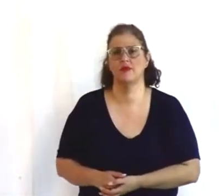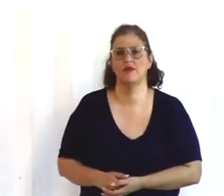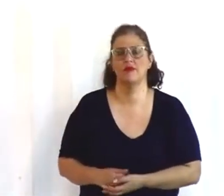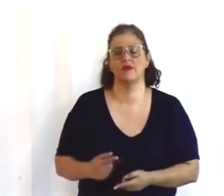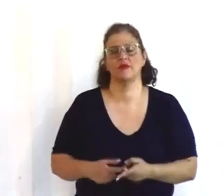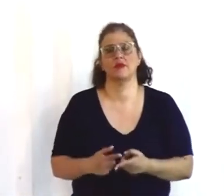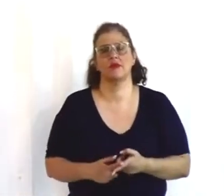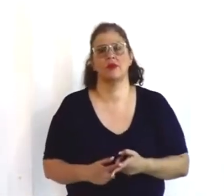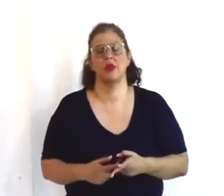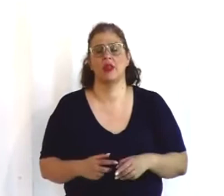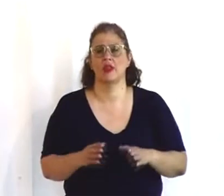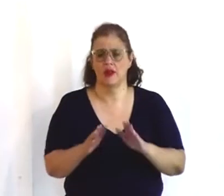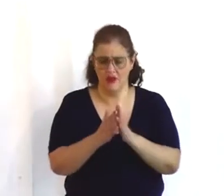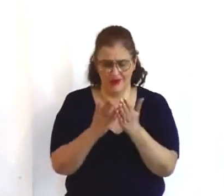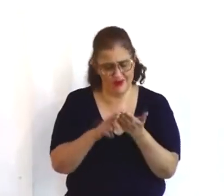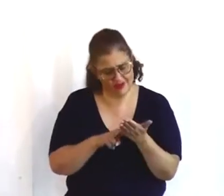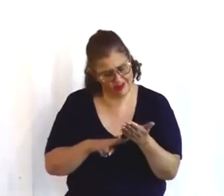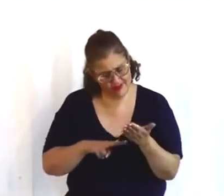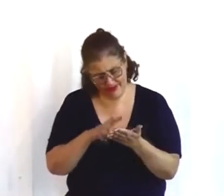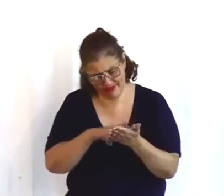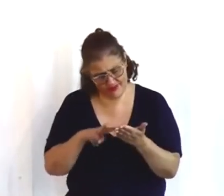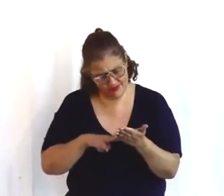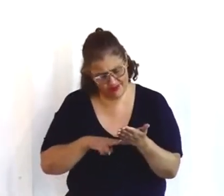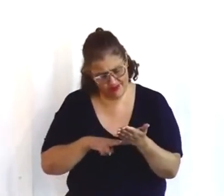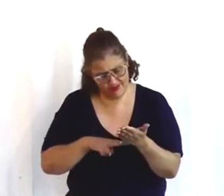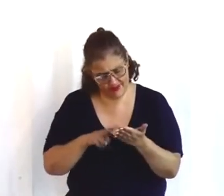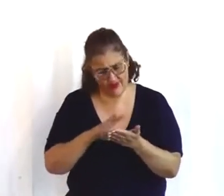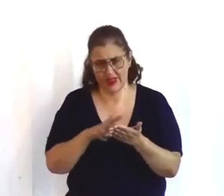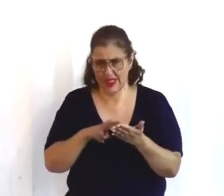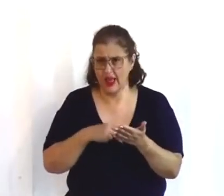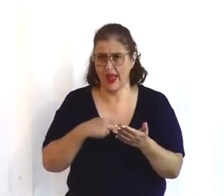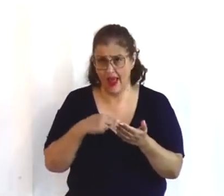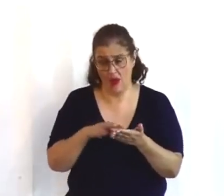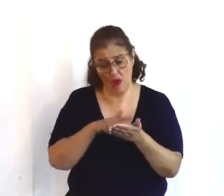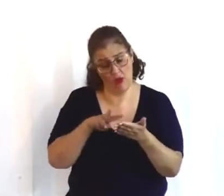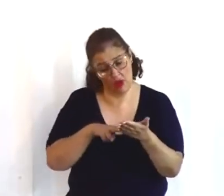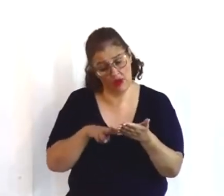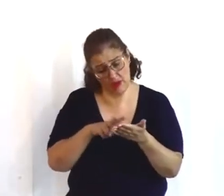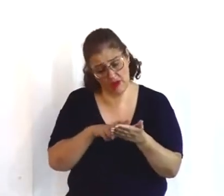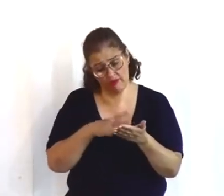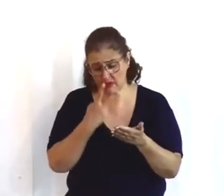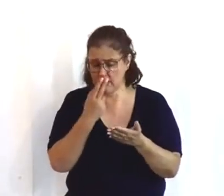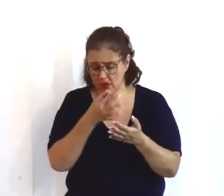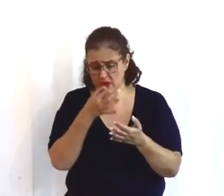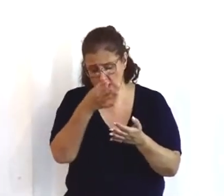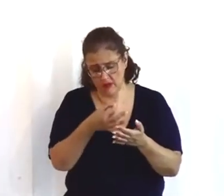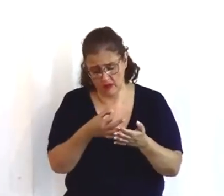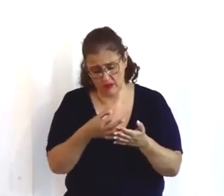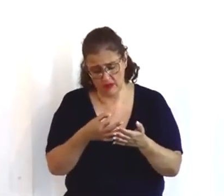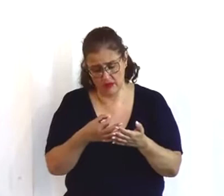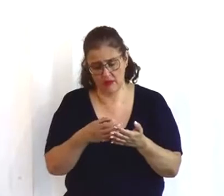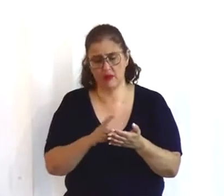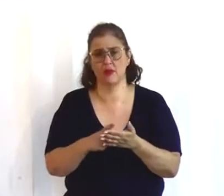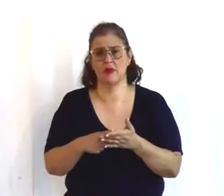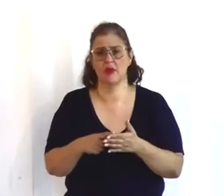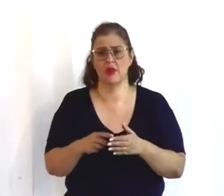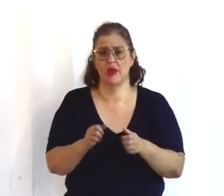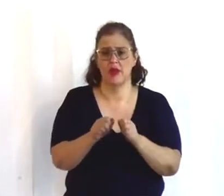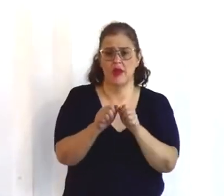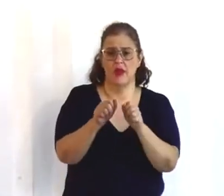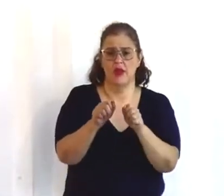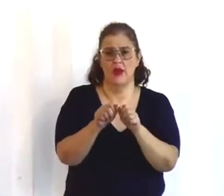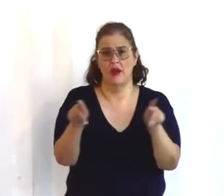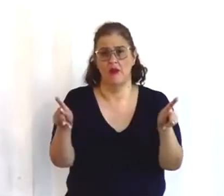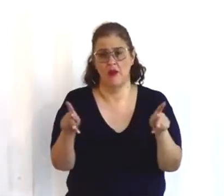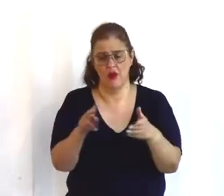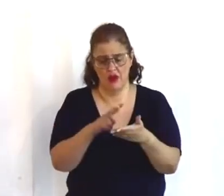pastores que estudaram, que se debruçaram sobre esse texto, lendo com vocês Apocalipse 19. O Apocalipse 19 apresenta para